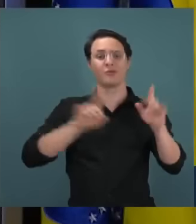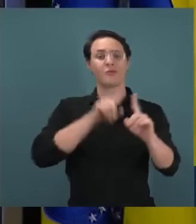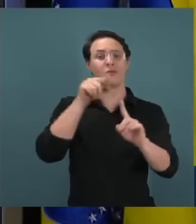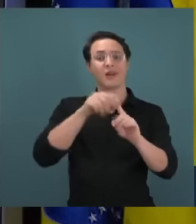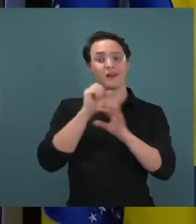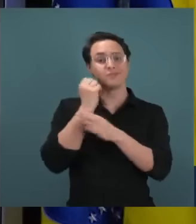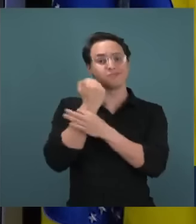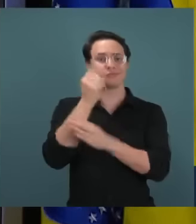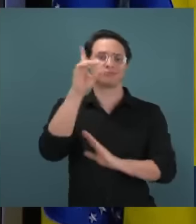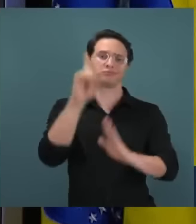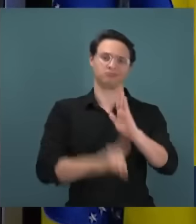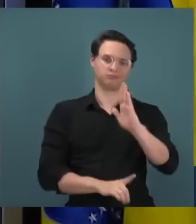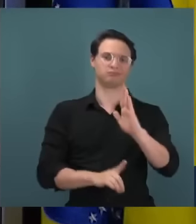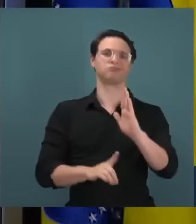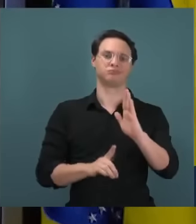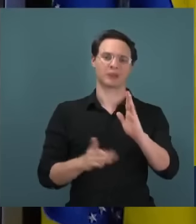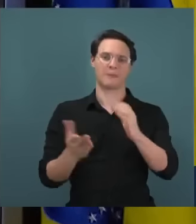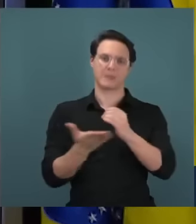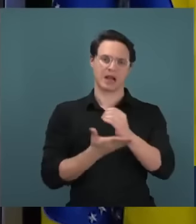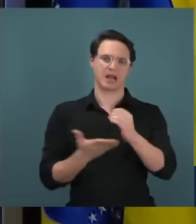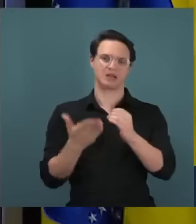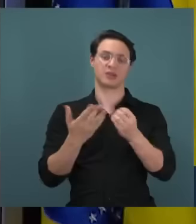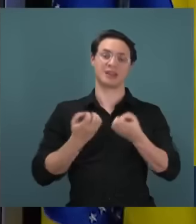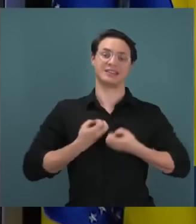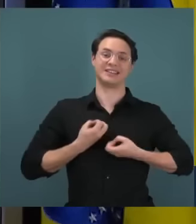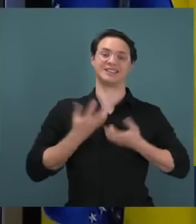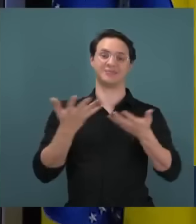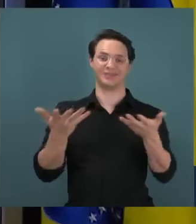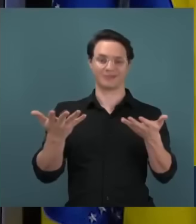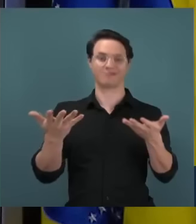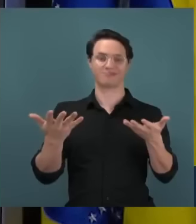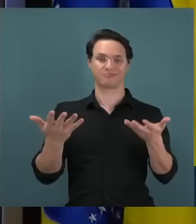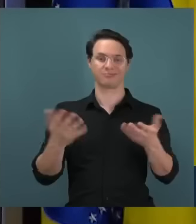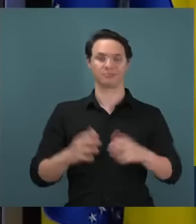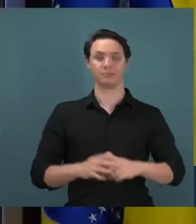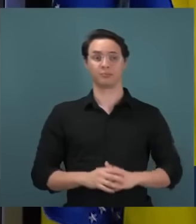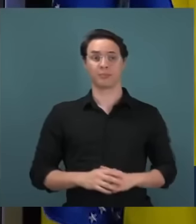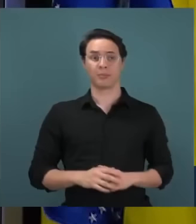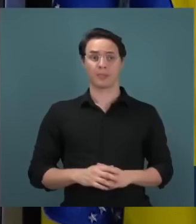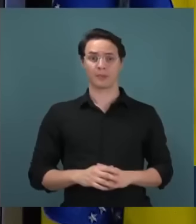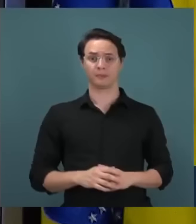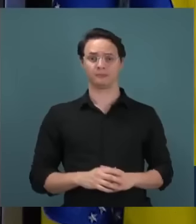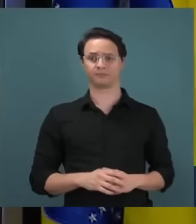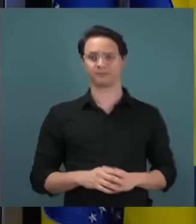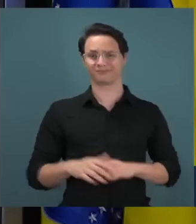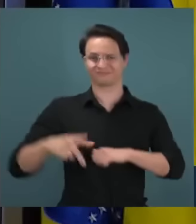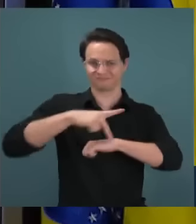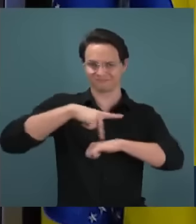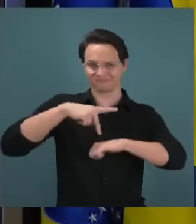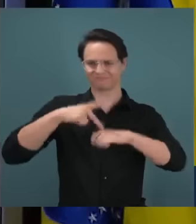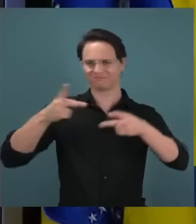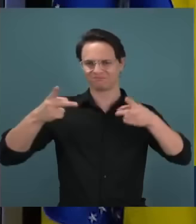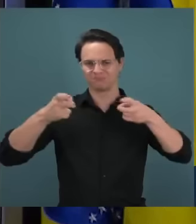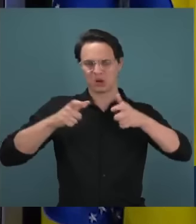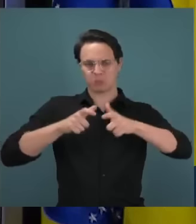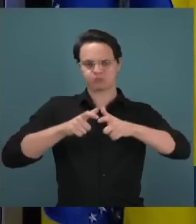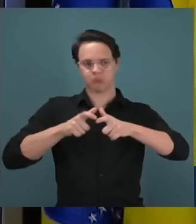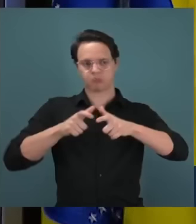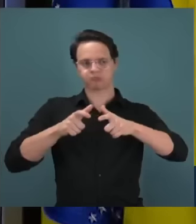um dos direitos mais básicos da Constituição. Num país onde a corrupção é um verdadeiro câncer